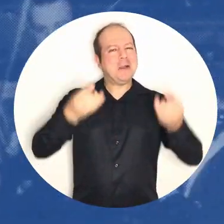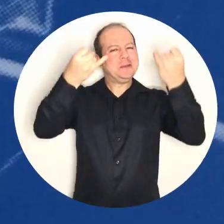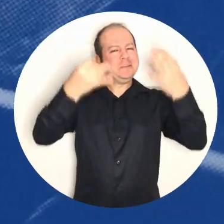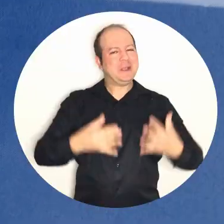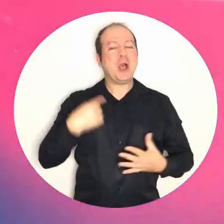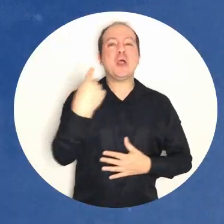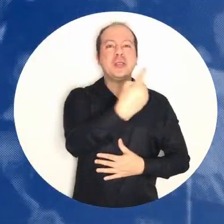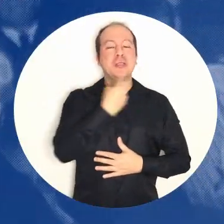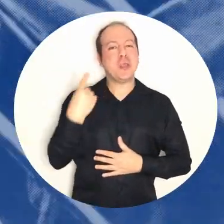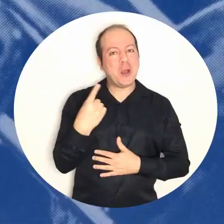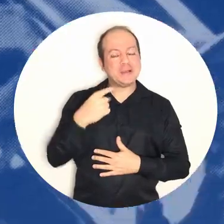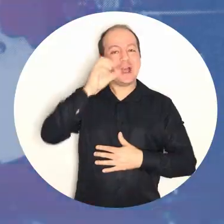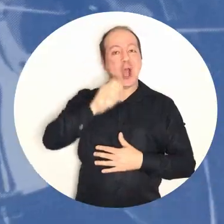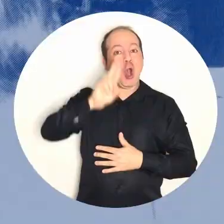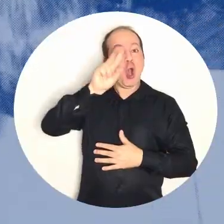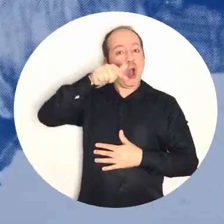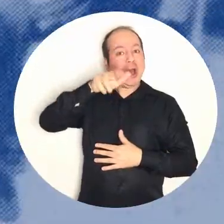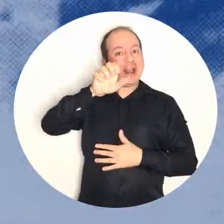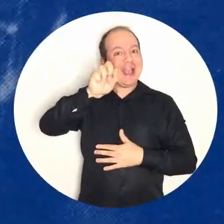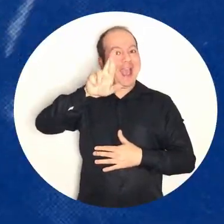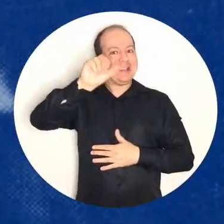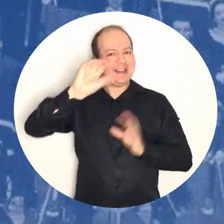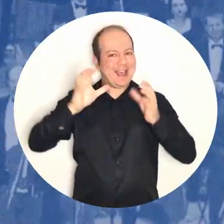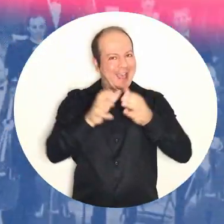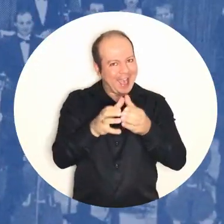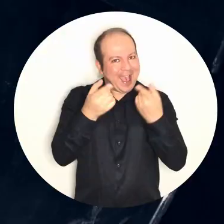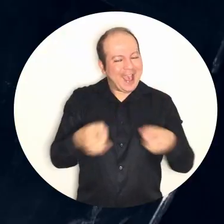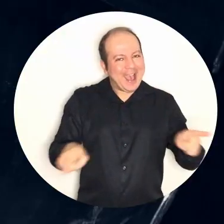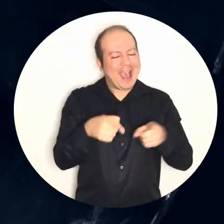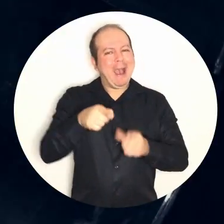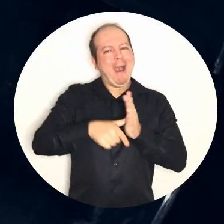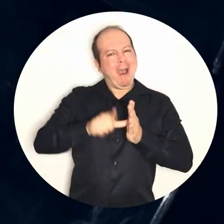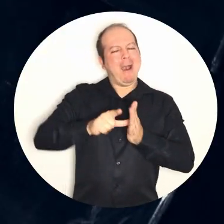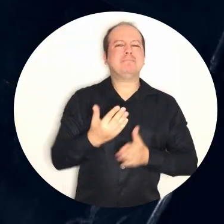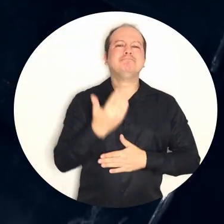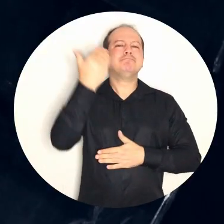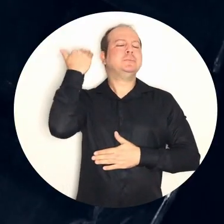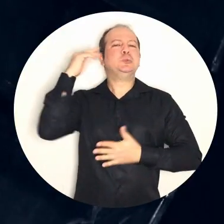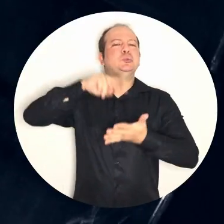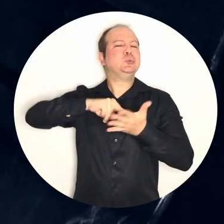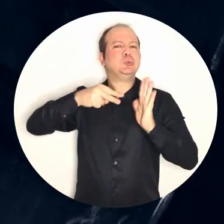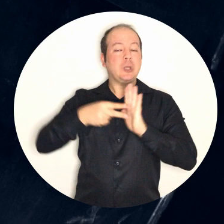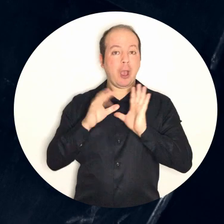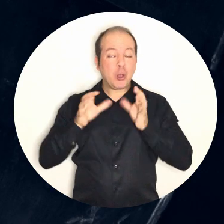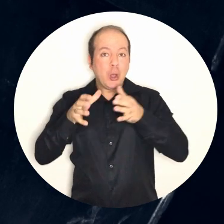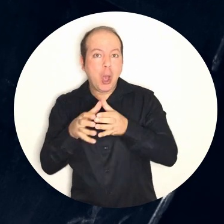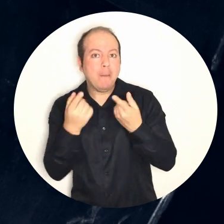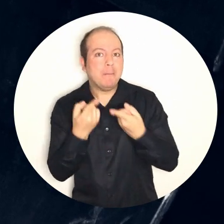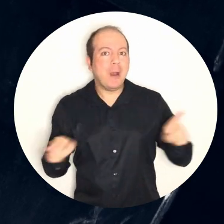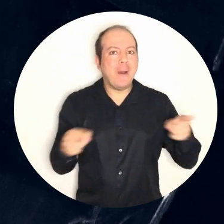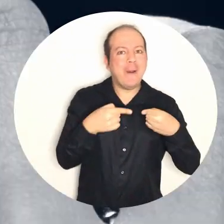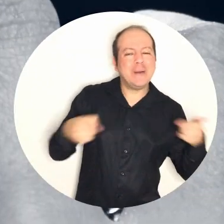Eu estou falando da nossa boa e velha orquestra. É que muito antes de significar esse conjunto